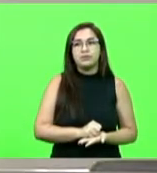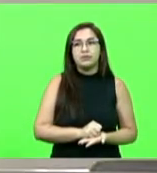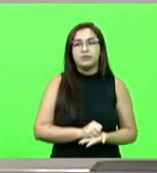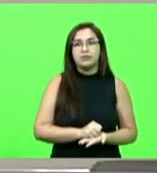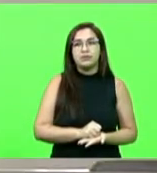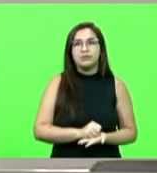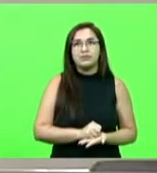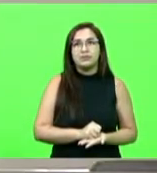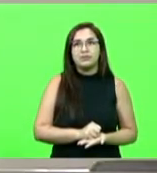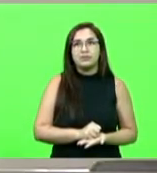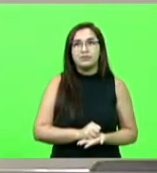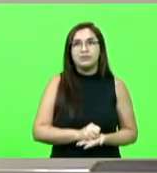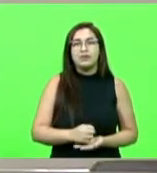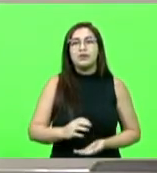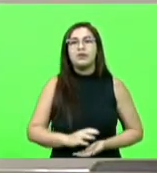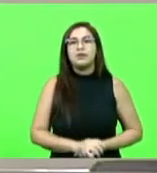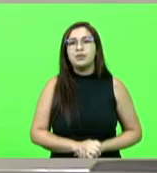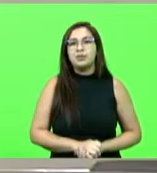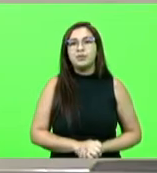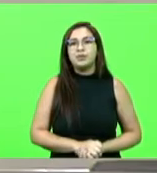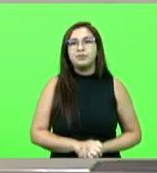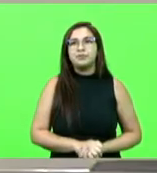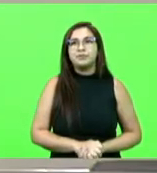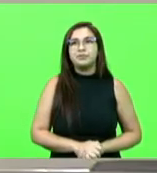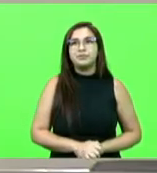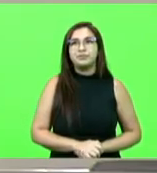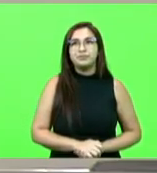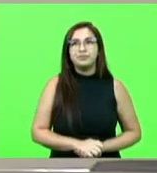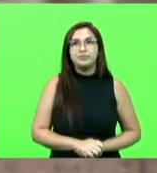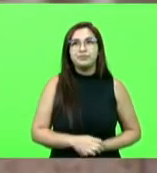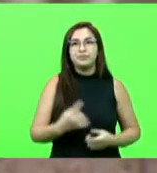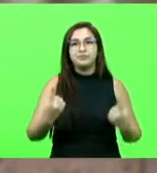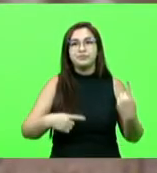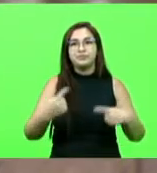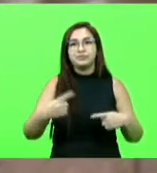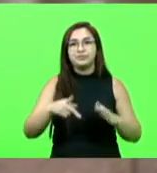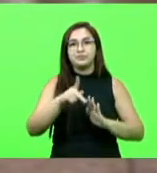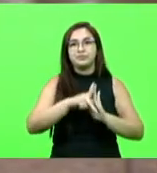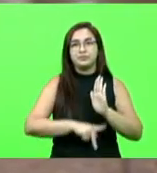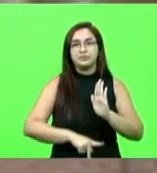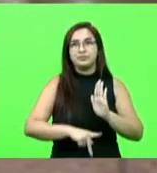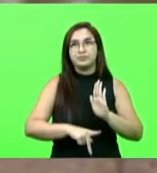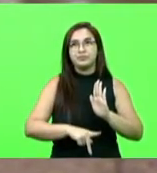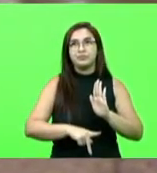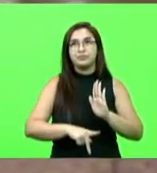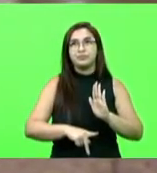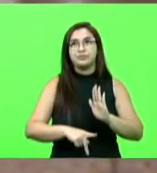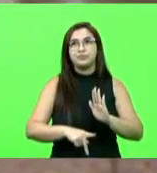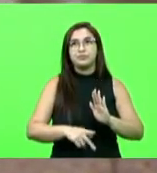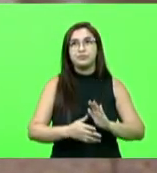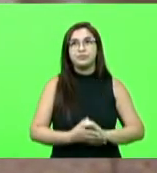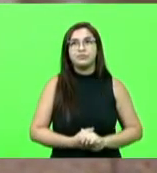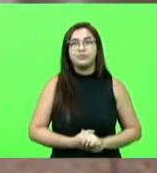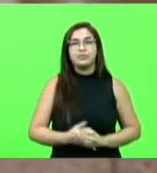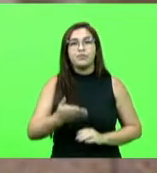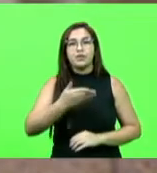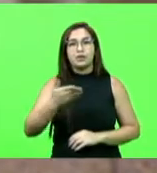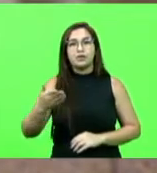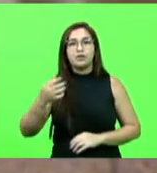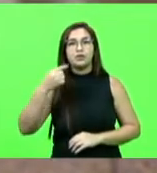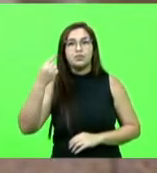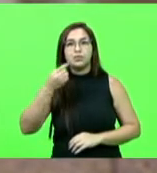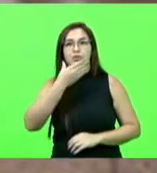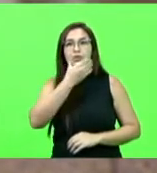Obos. Por favor, deputado, para discutir o projeto. Senhor presidente, senhoras deputadas, senhores